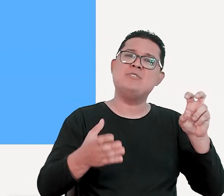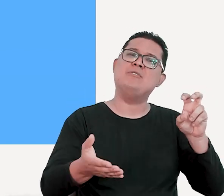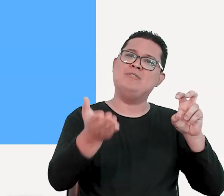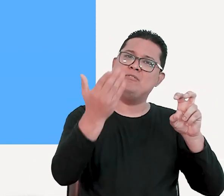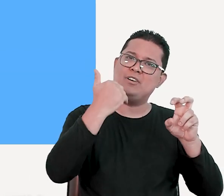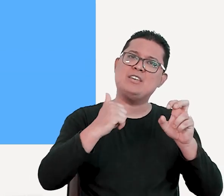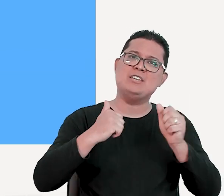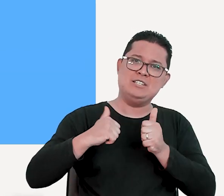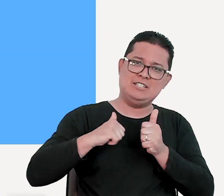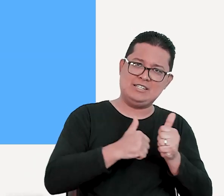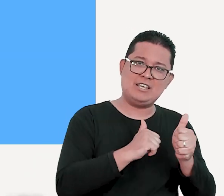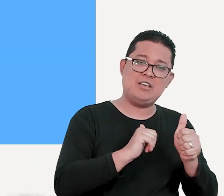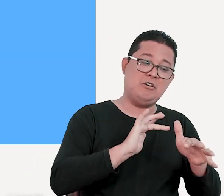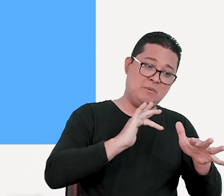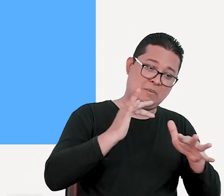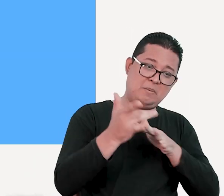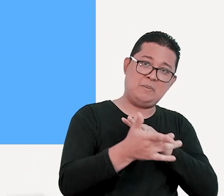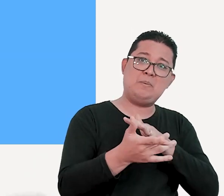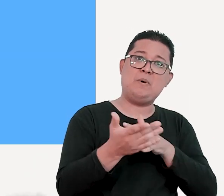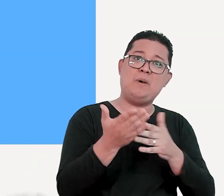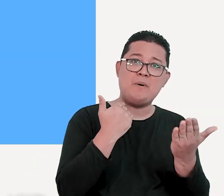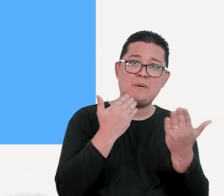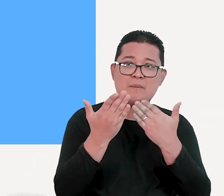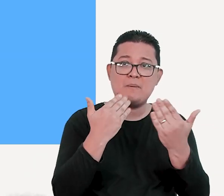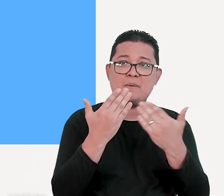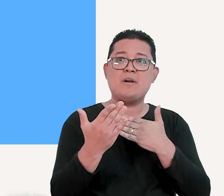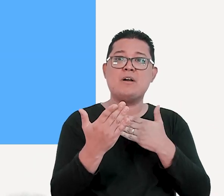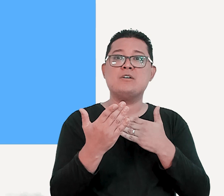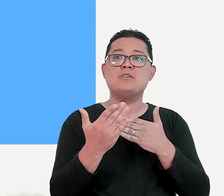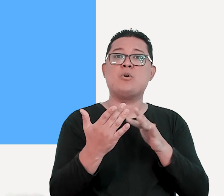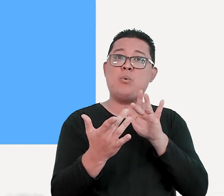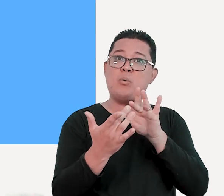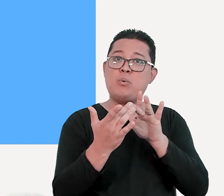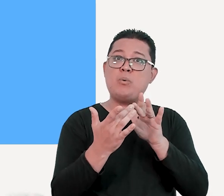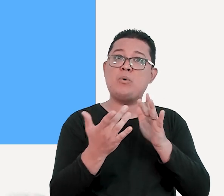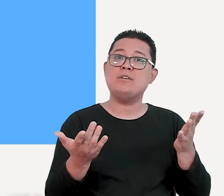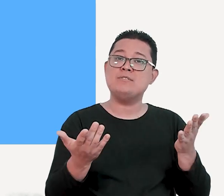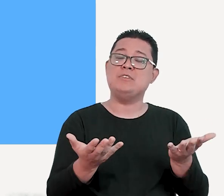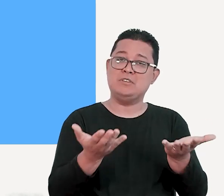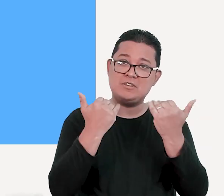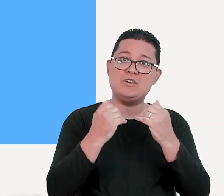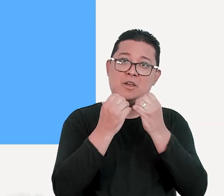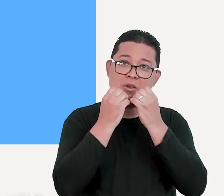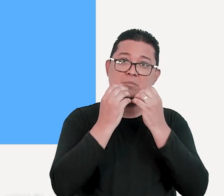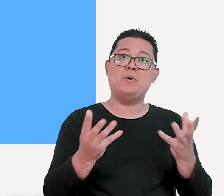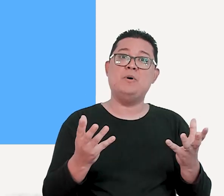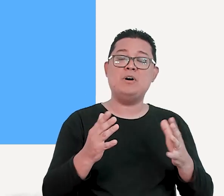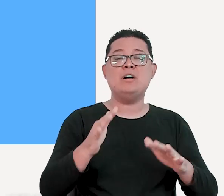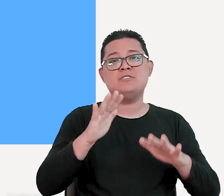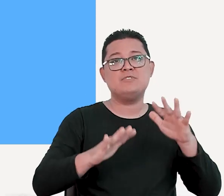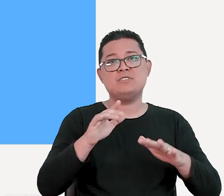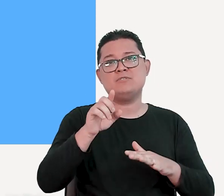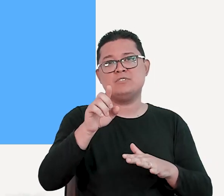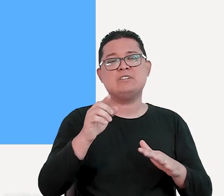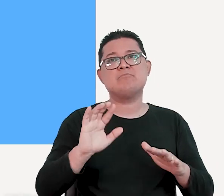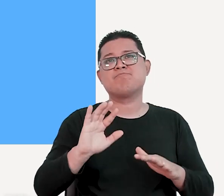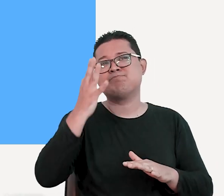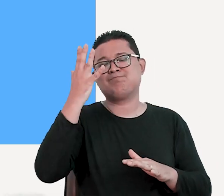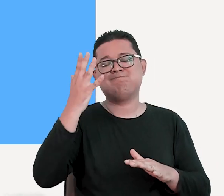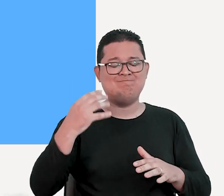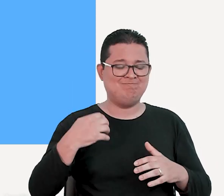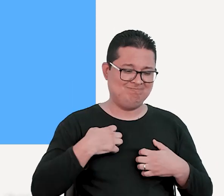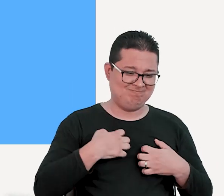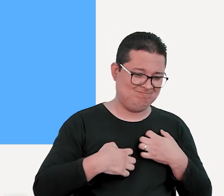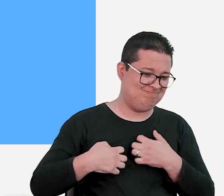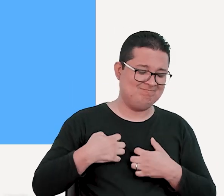gente, vai lá nas redes sociais, interage junto com a gente, porque às vezes você não está num dia legal. E o